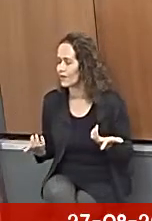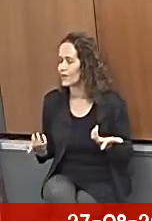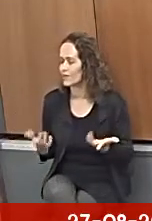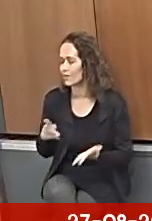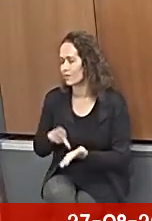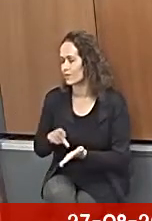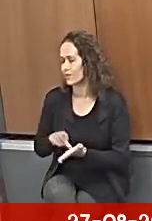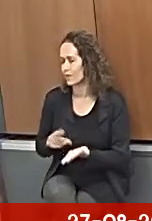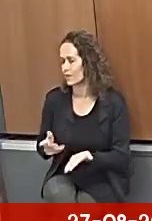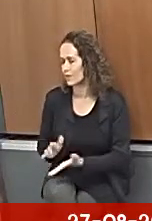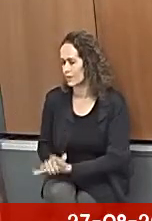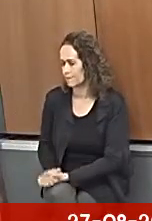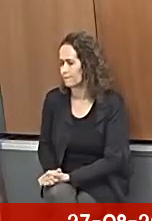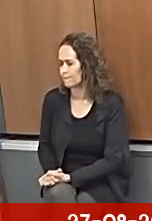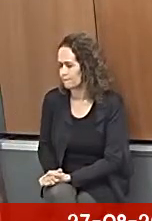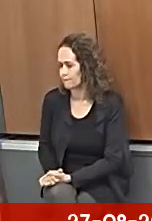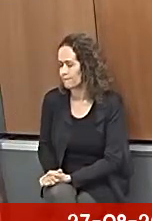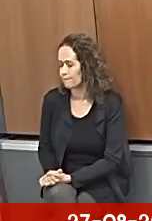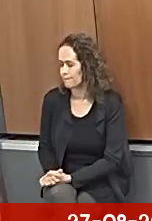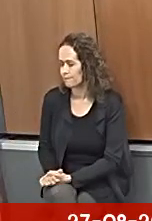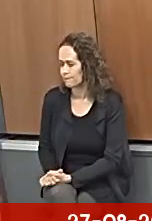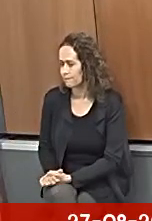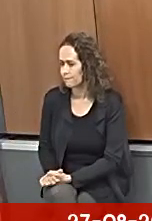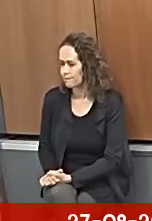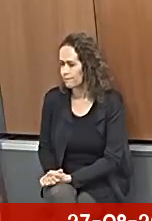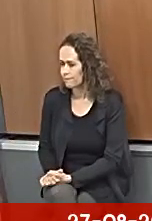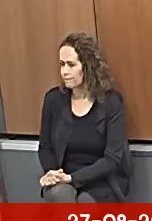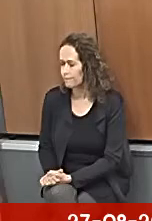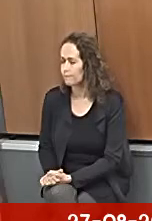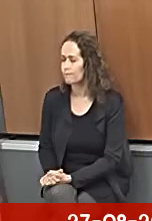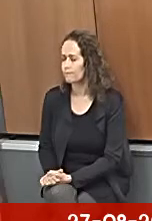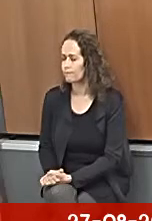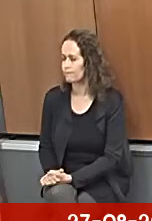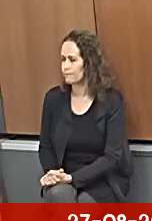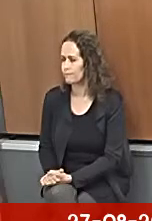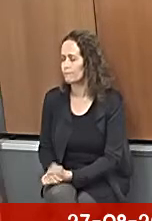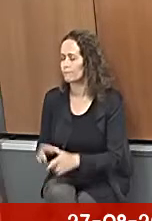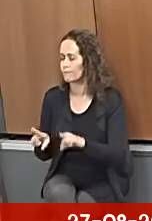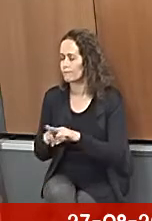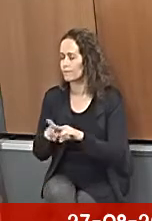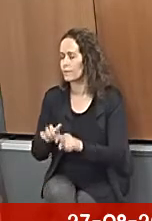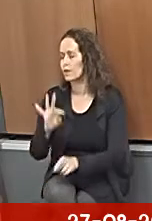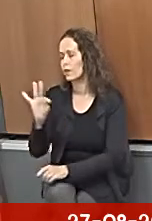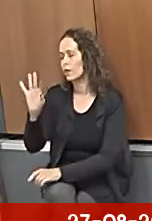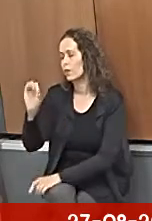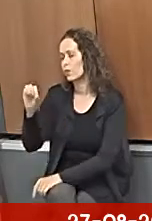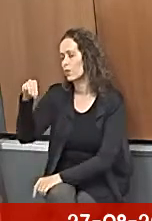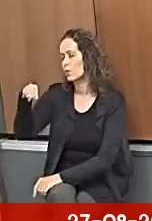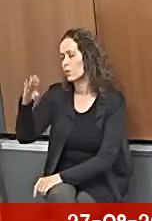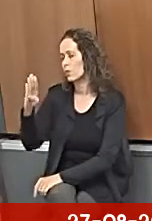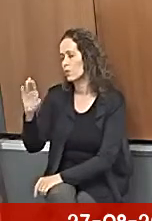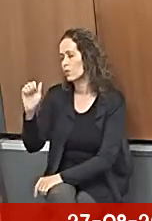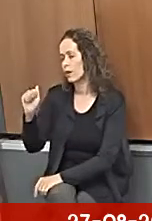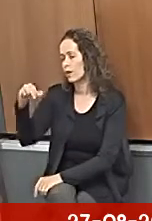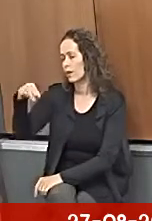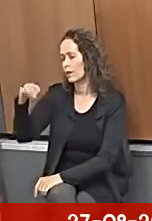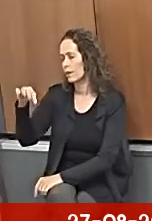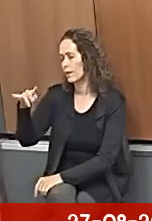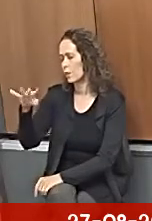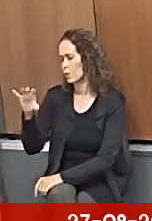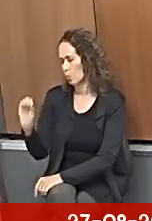isso bom é com relação ao tombamento do autor que o solicitou eu queria informar nem